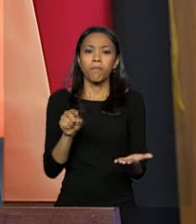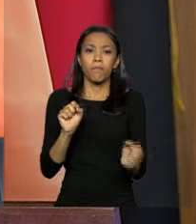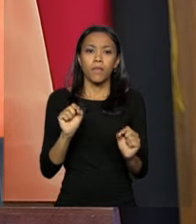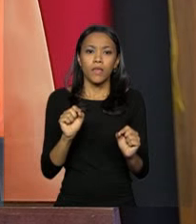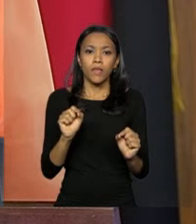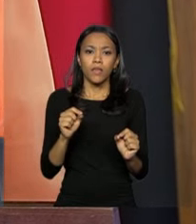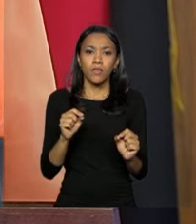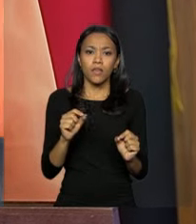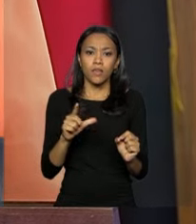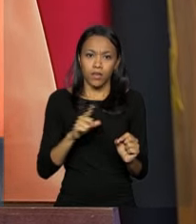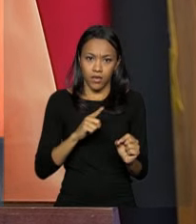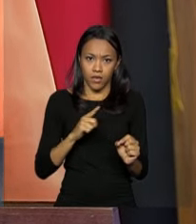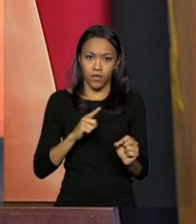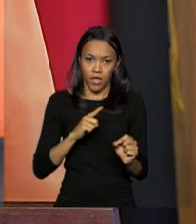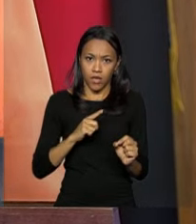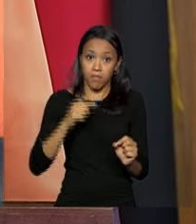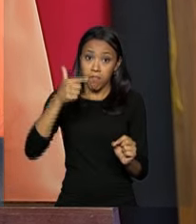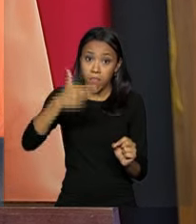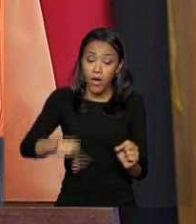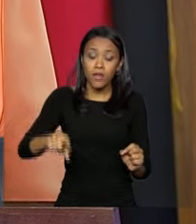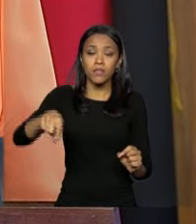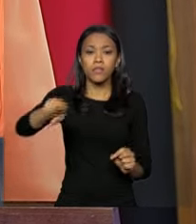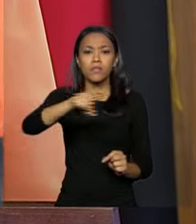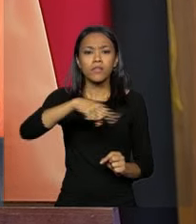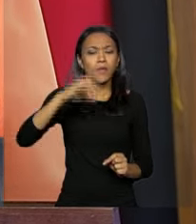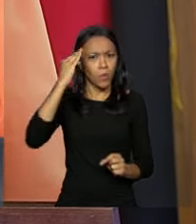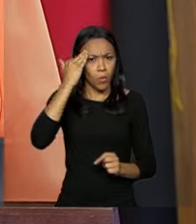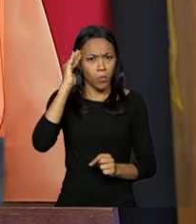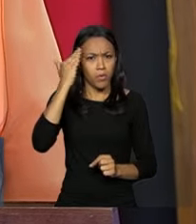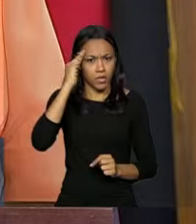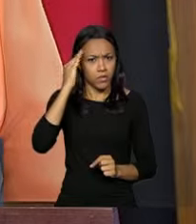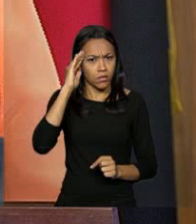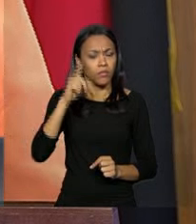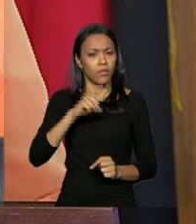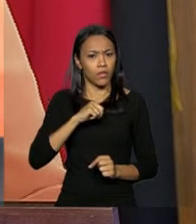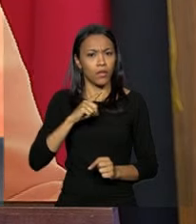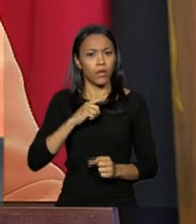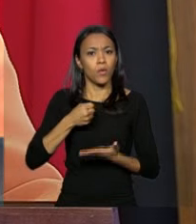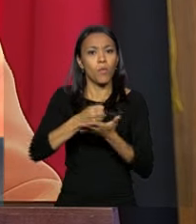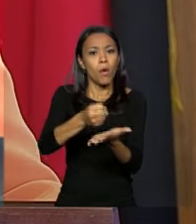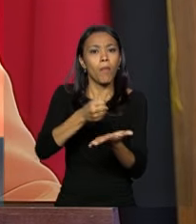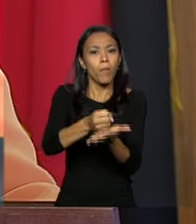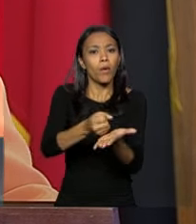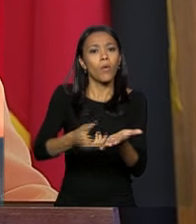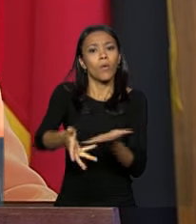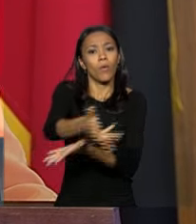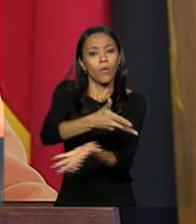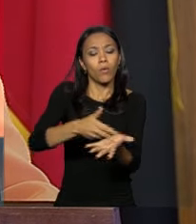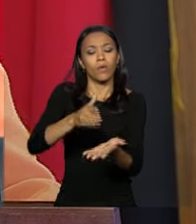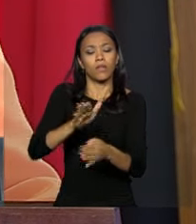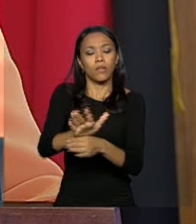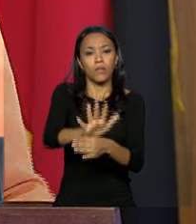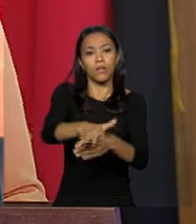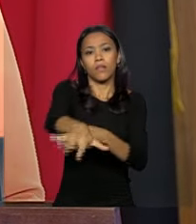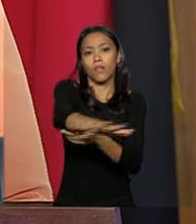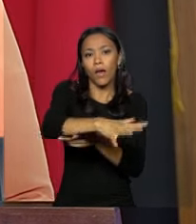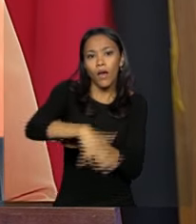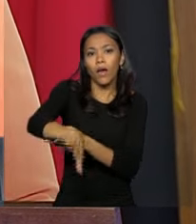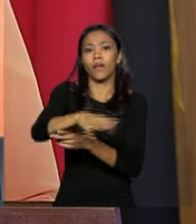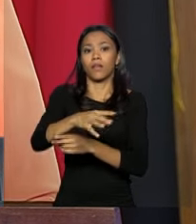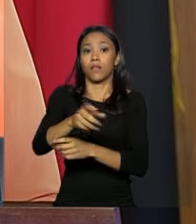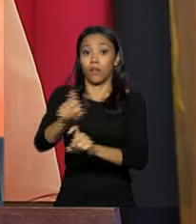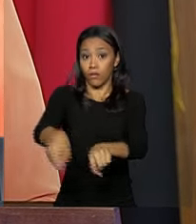realmente houvesse mais cooperação. Há uma boa cooperação na área da cultura, das